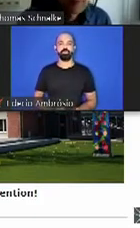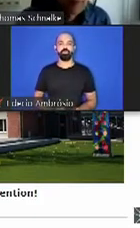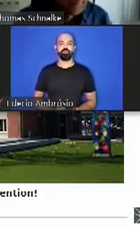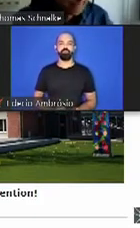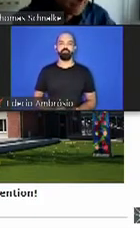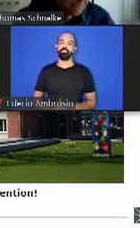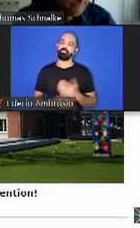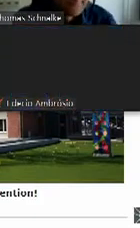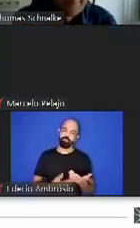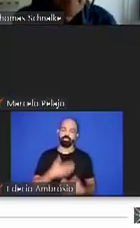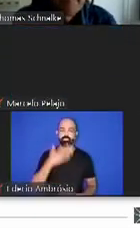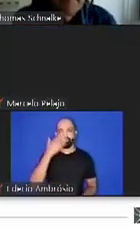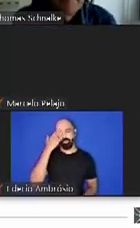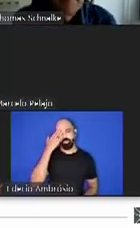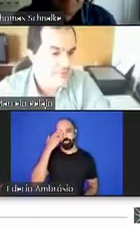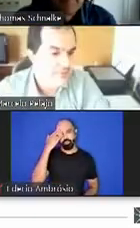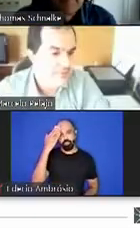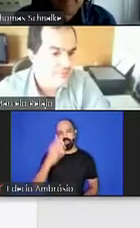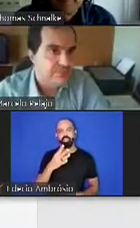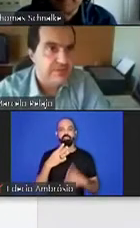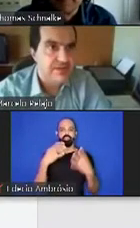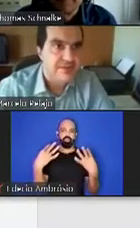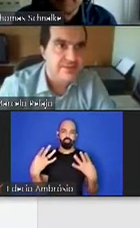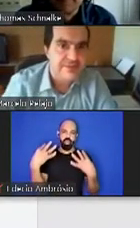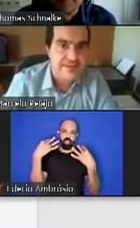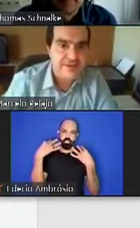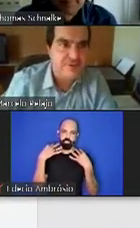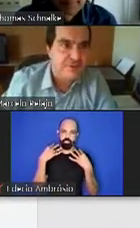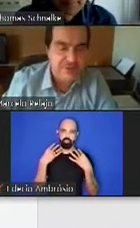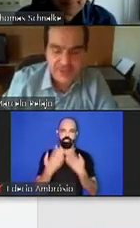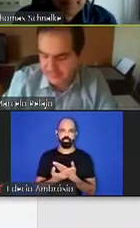gostaria de agradecer pela atenção de todos.